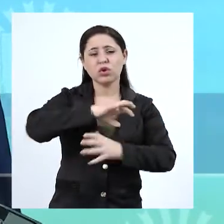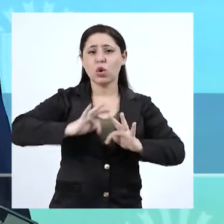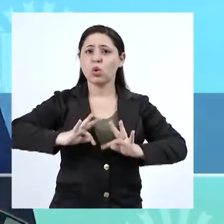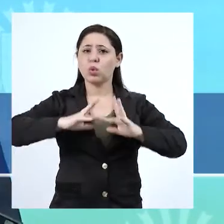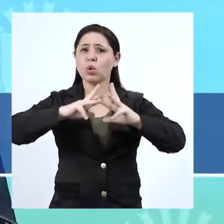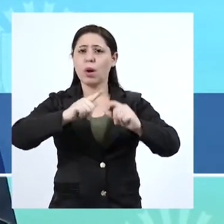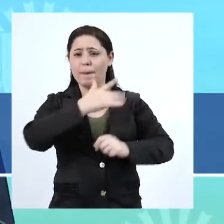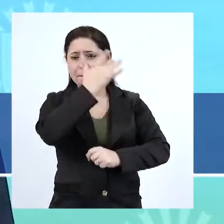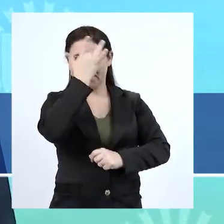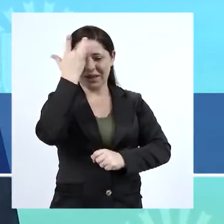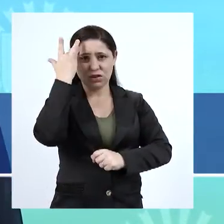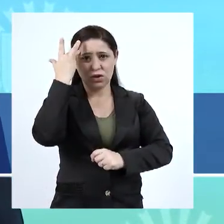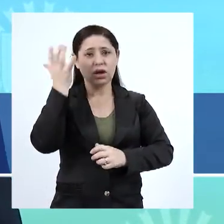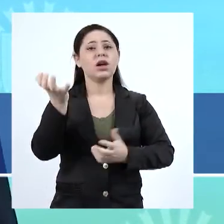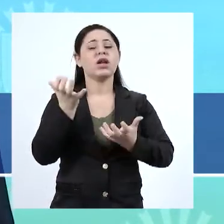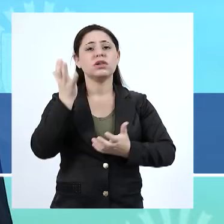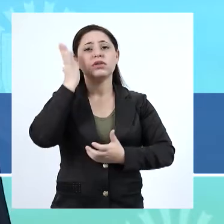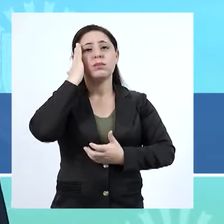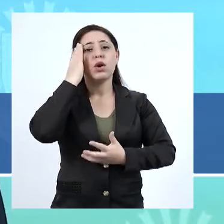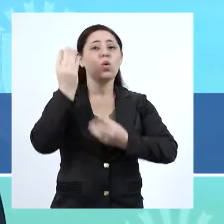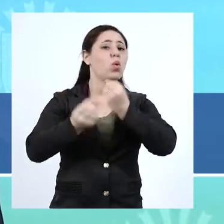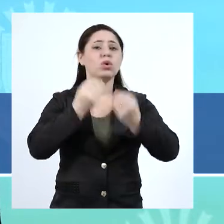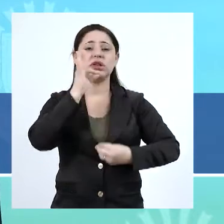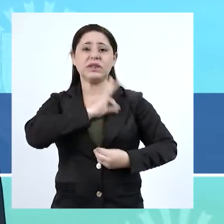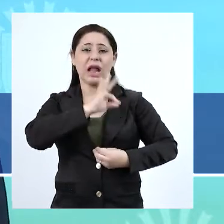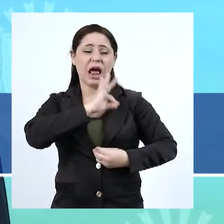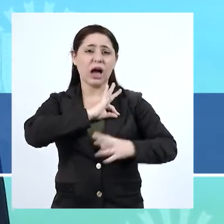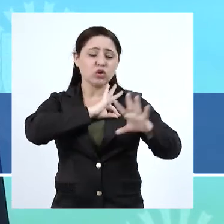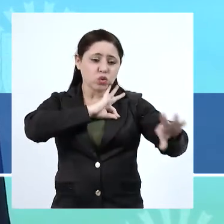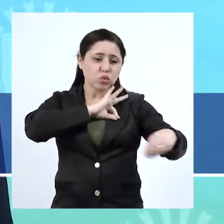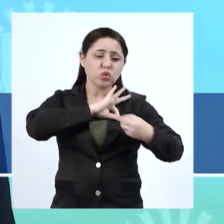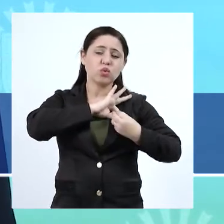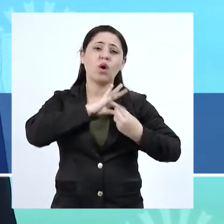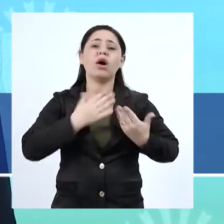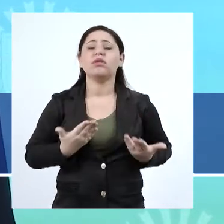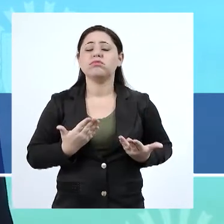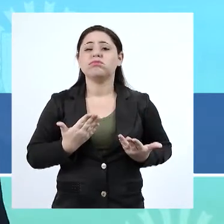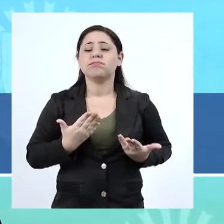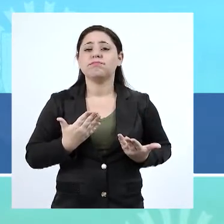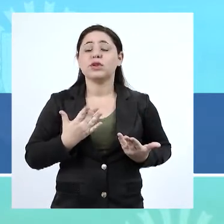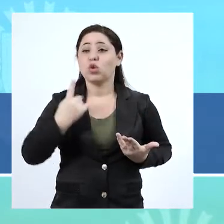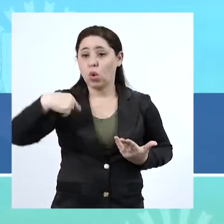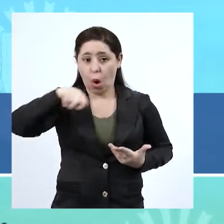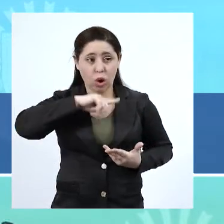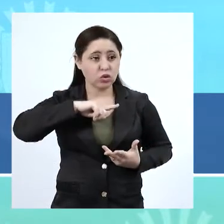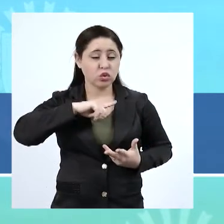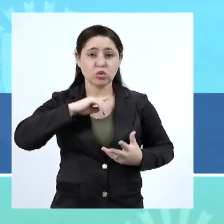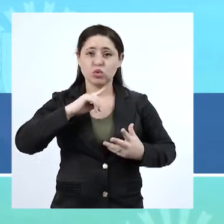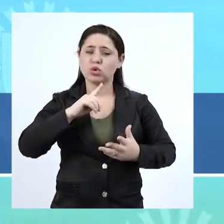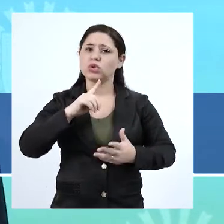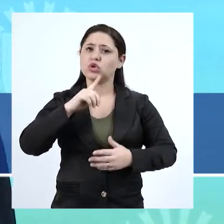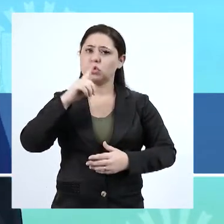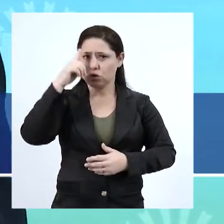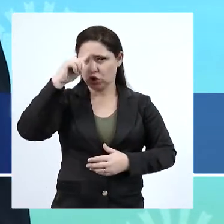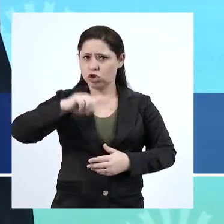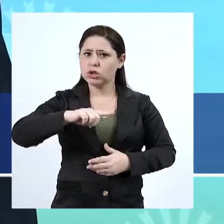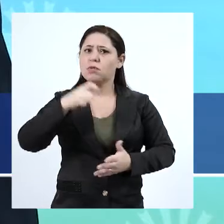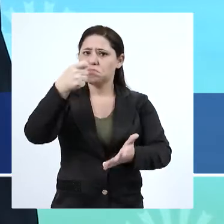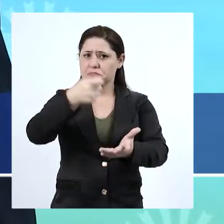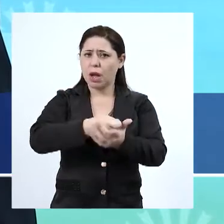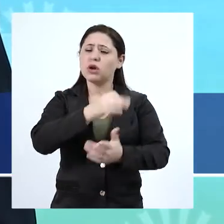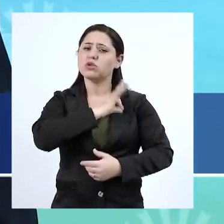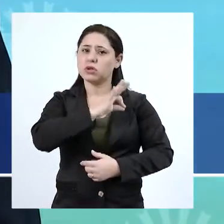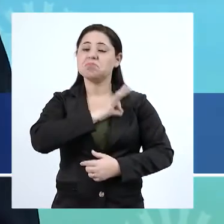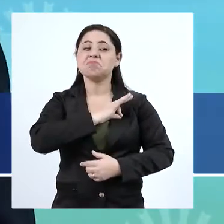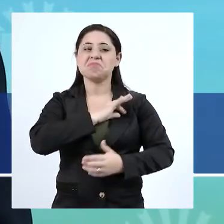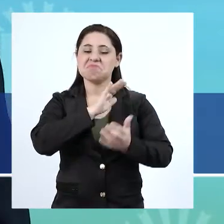crise, que todo mundo está querendo saber como é que vai receber o próximo mês, e nós estamos estritamente em dia, o governo do estado